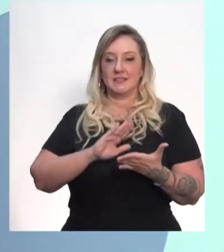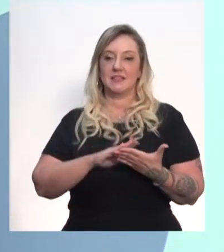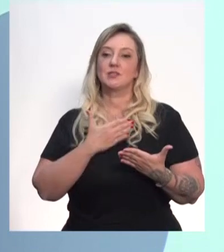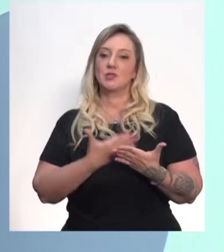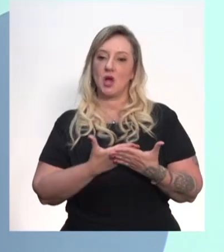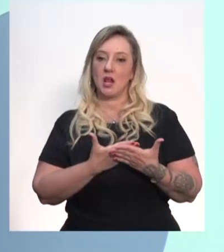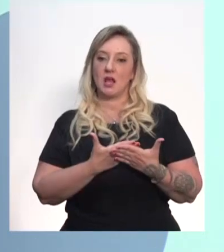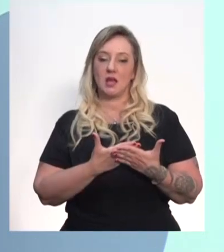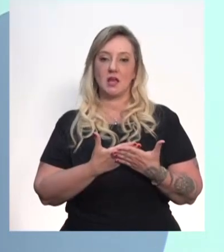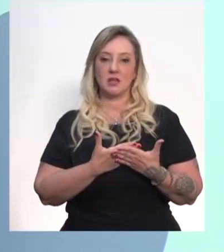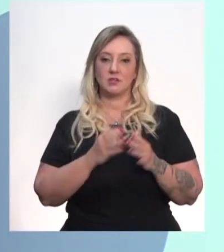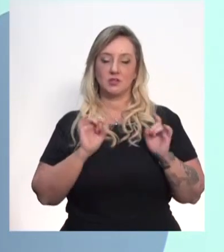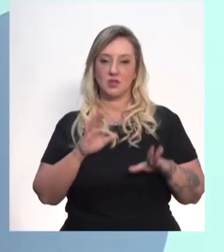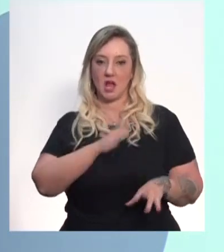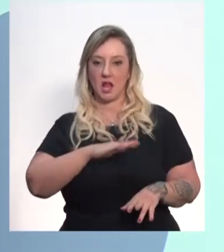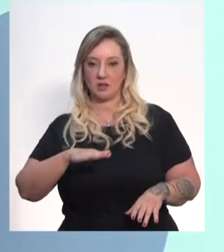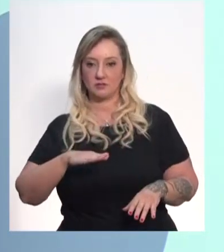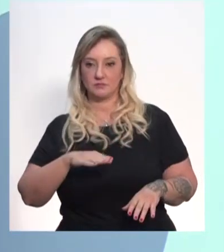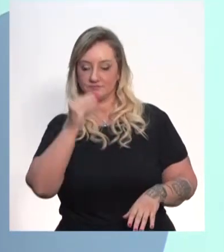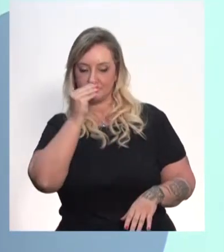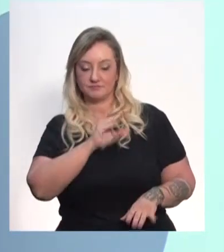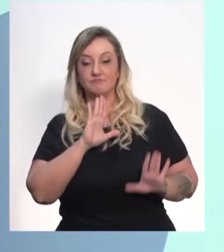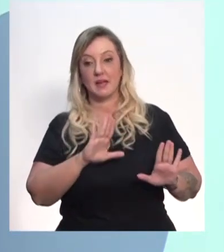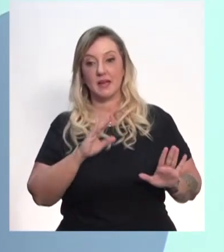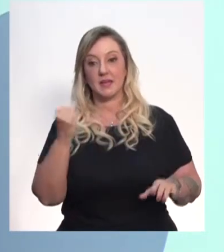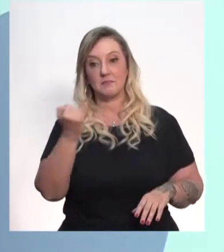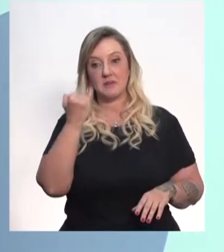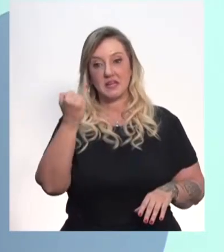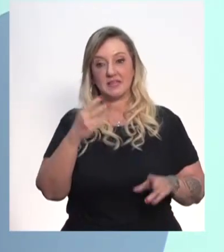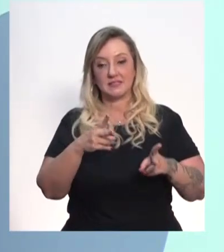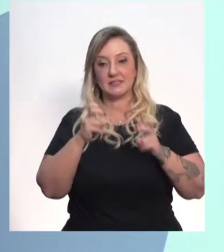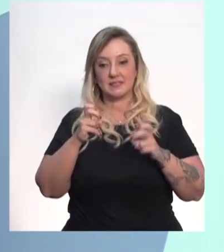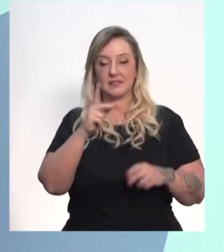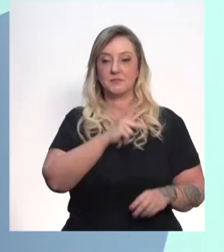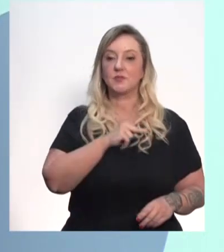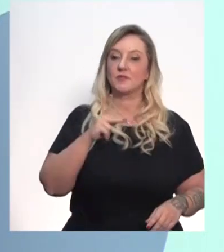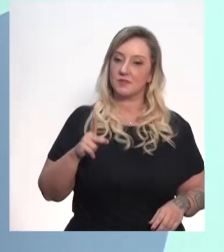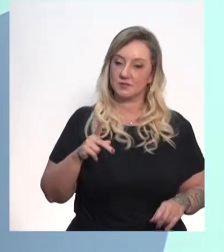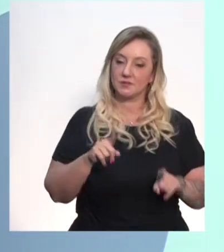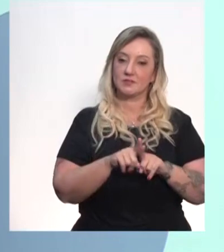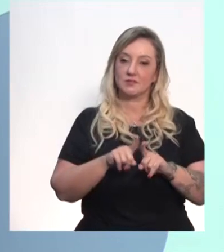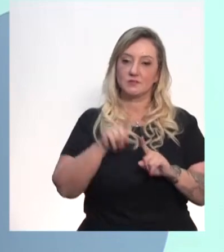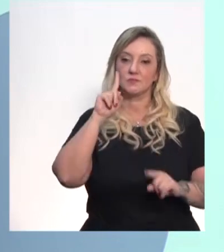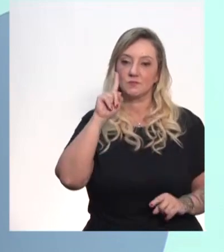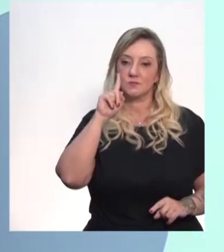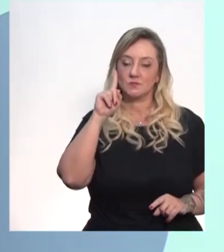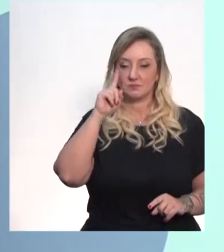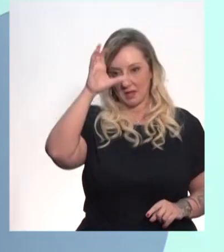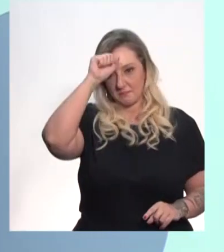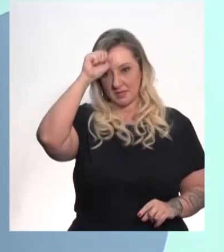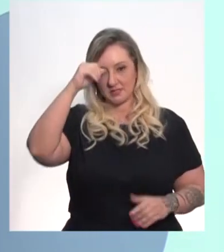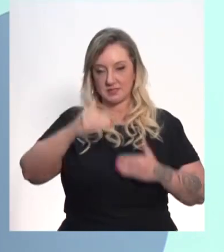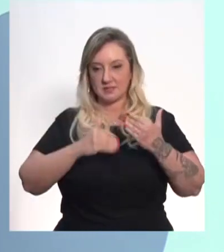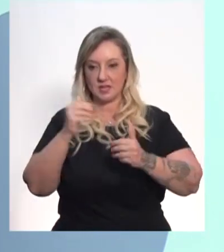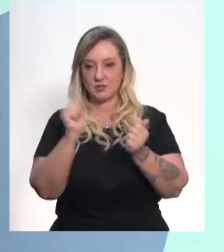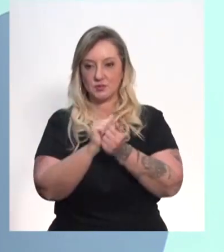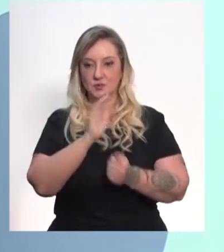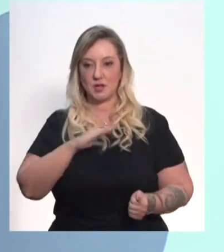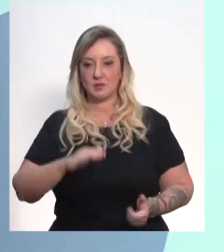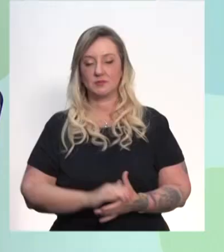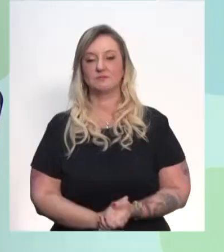respondidos. Pessoal, nós também abrimos, só para lembrar aí o chat, né, sempre no início da